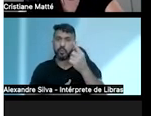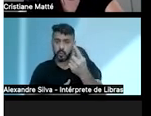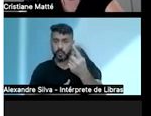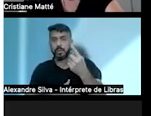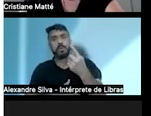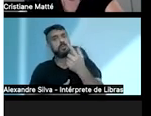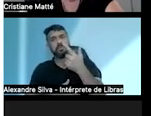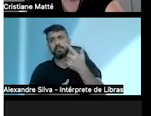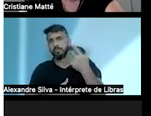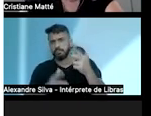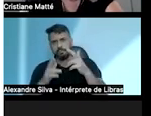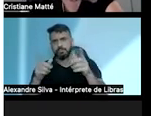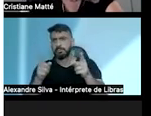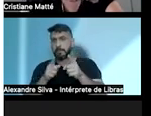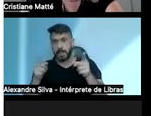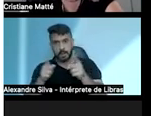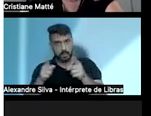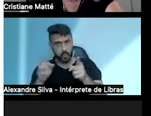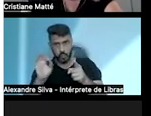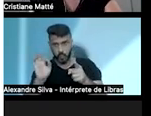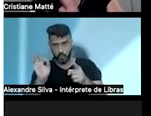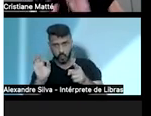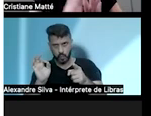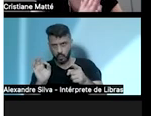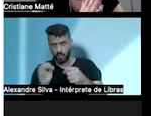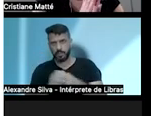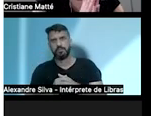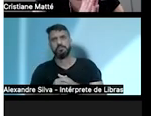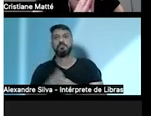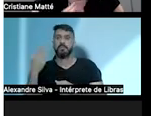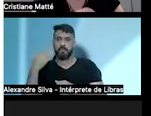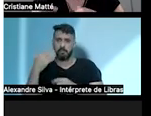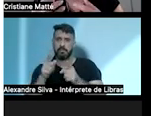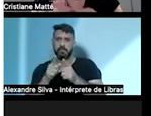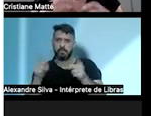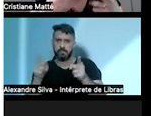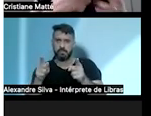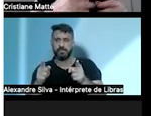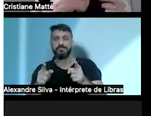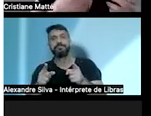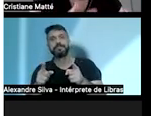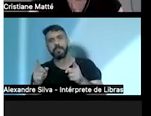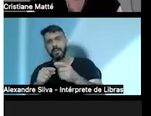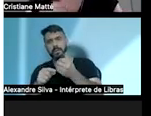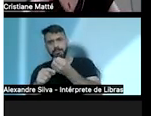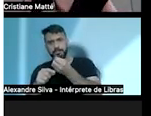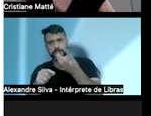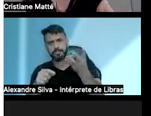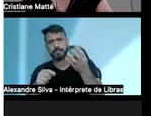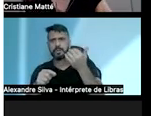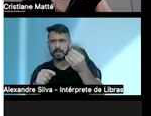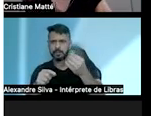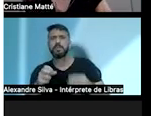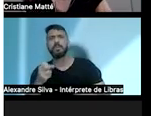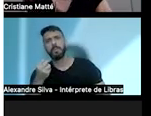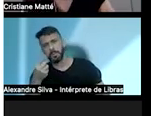tem diferença no tamanho daquela prole. Então, se a gente tinha uma prole que antes nasciam 10, 12 filhotes, eu vou continuar